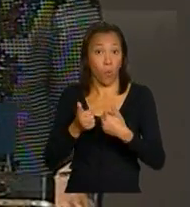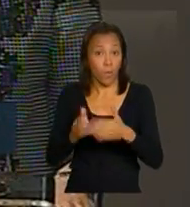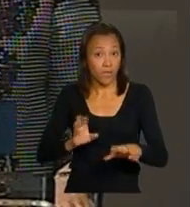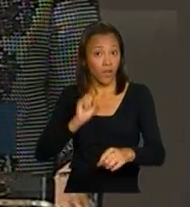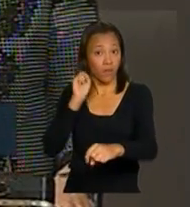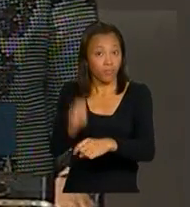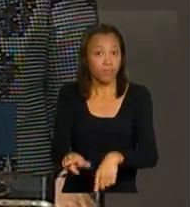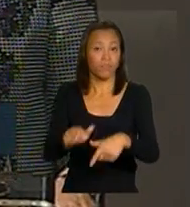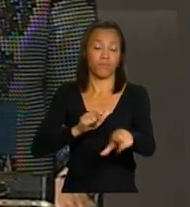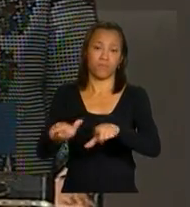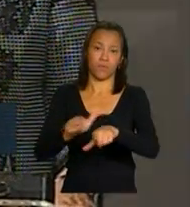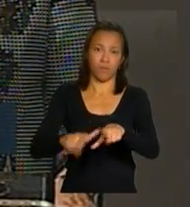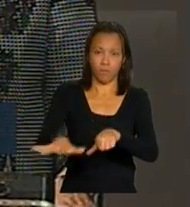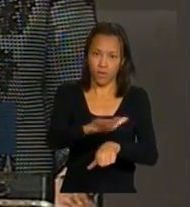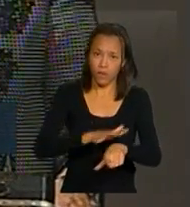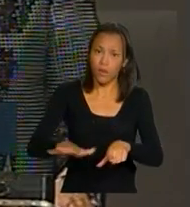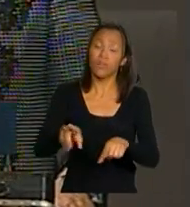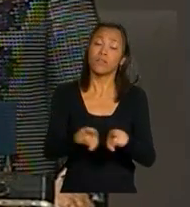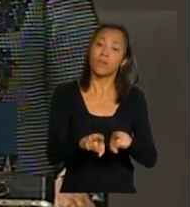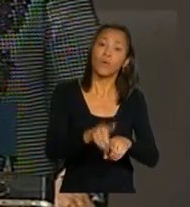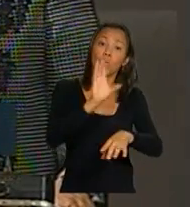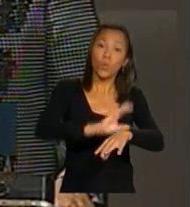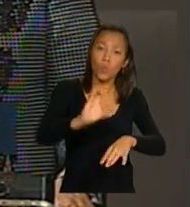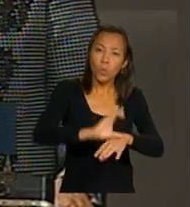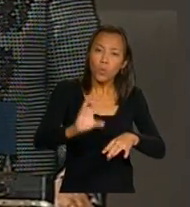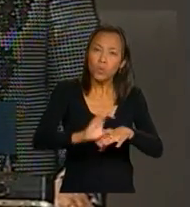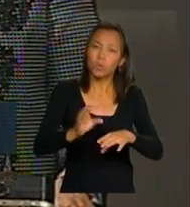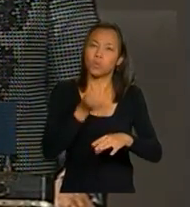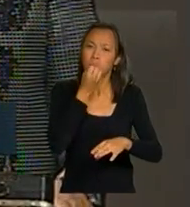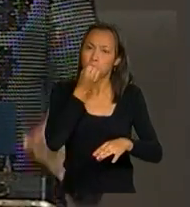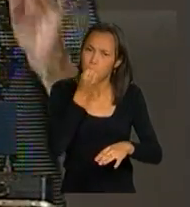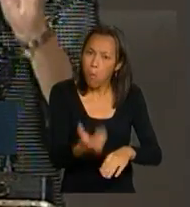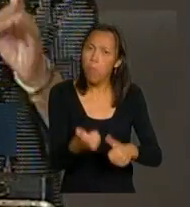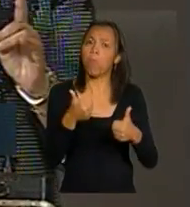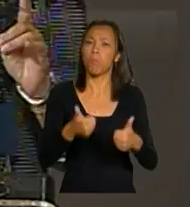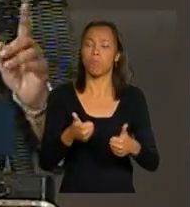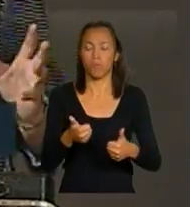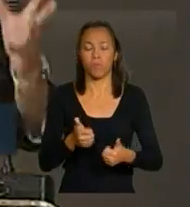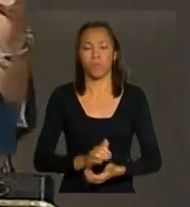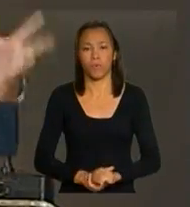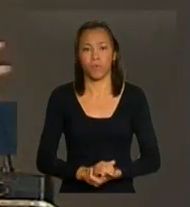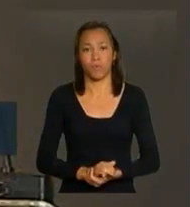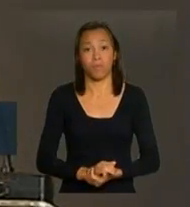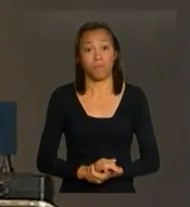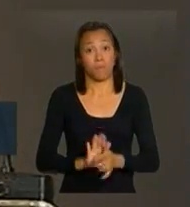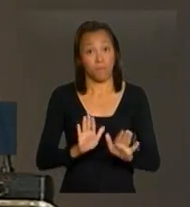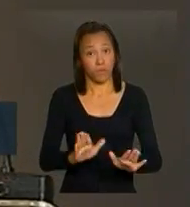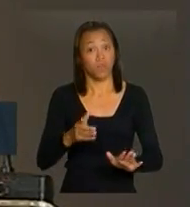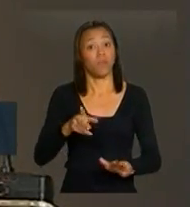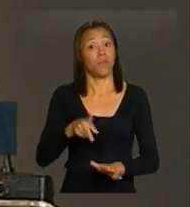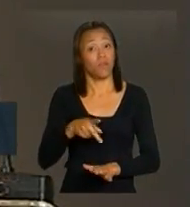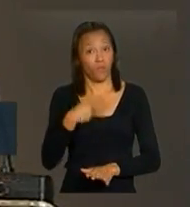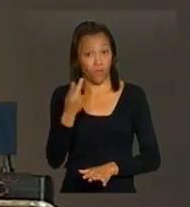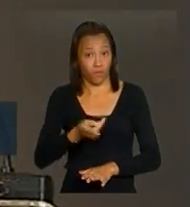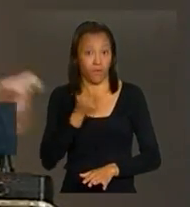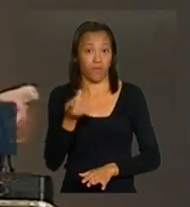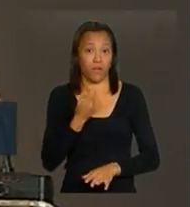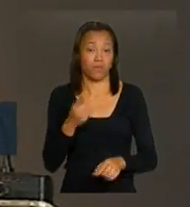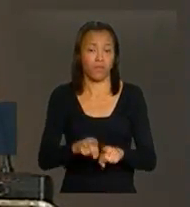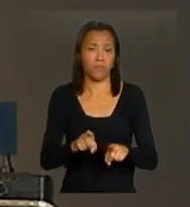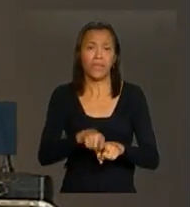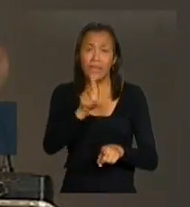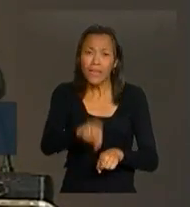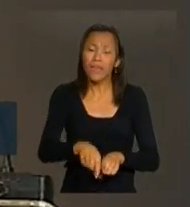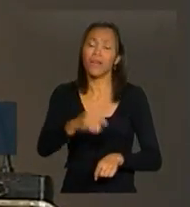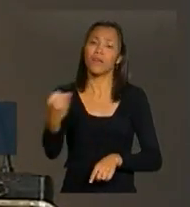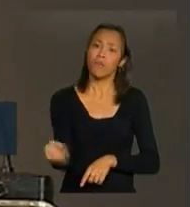de trabalhadores em cursos de alto nível, mas, e aí eu acho que está a questão